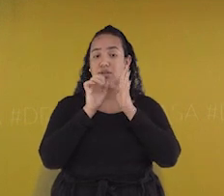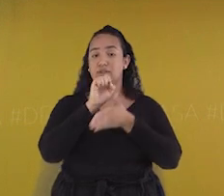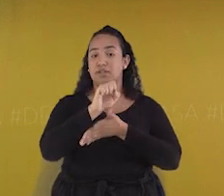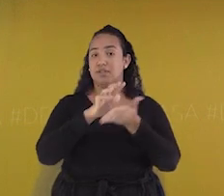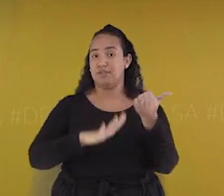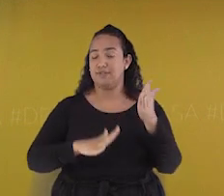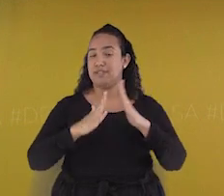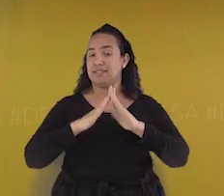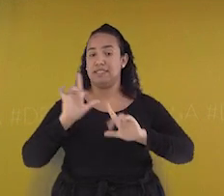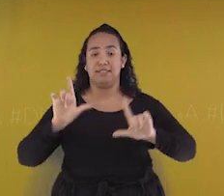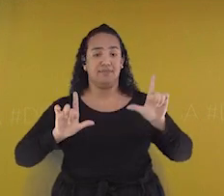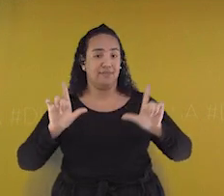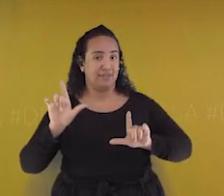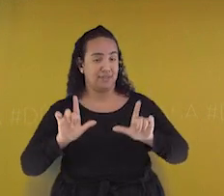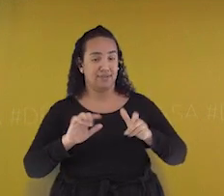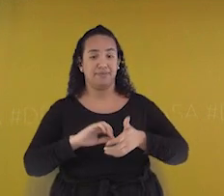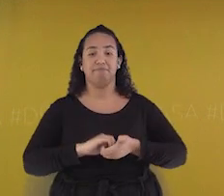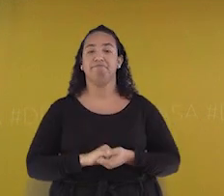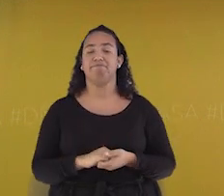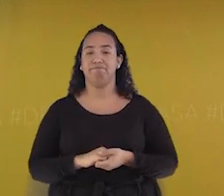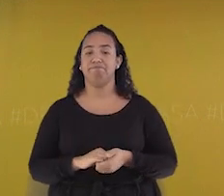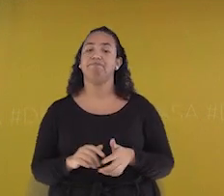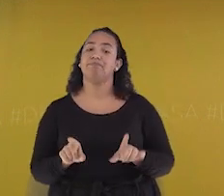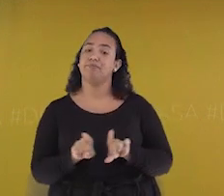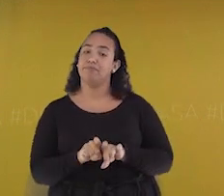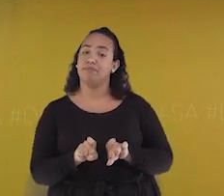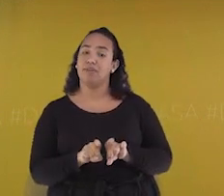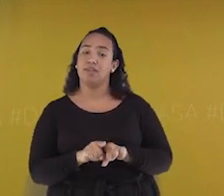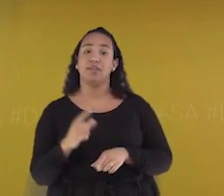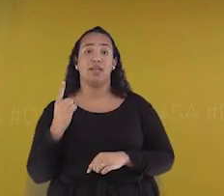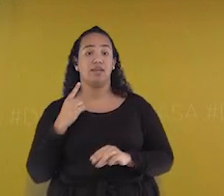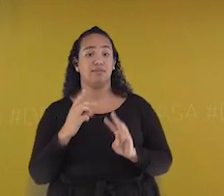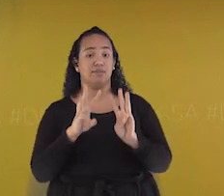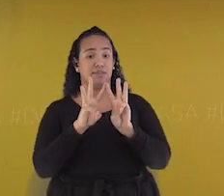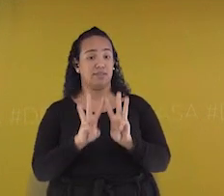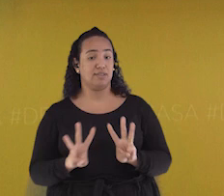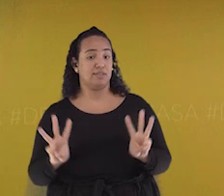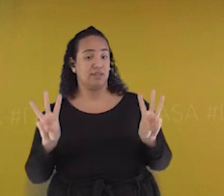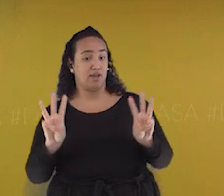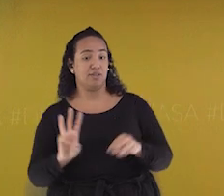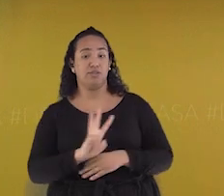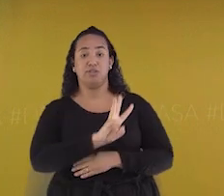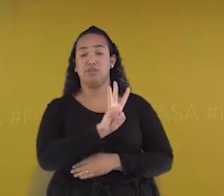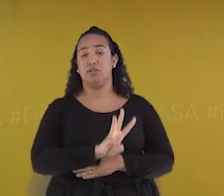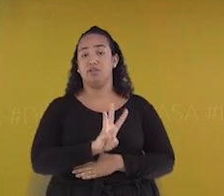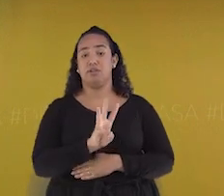é o @deverencasanatv. Temos também o nosso site, que é o